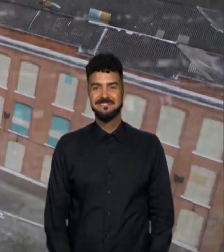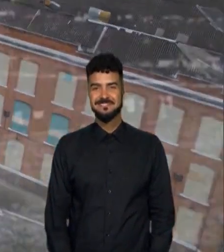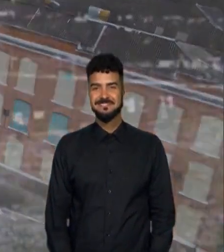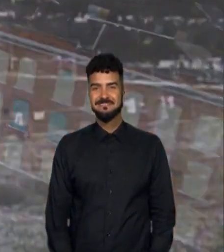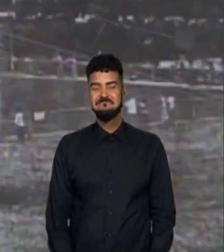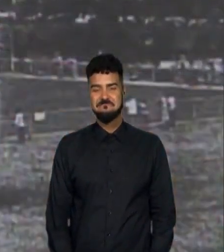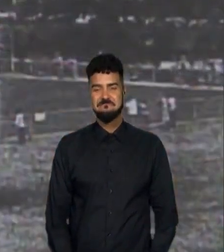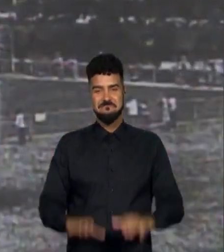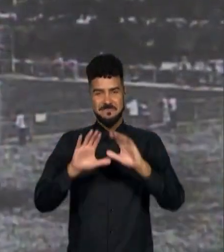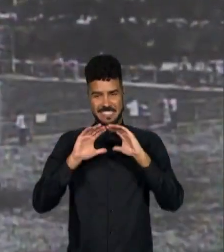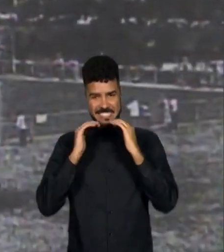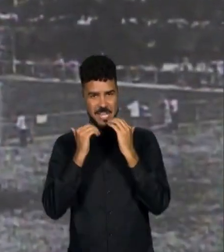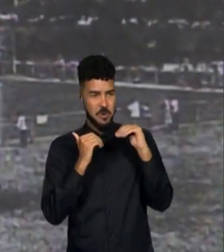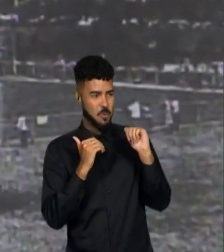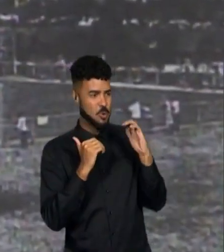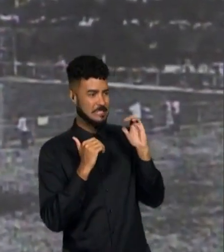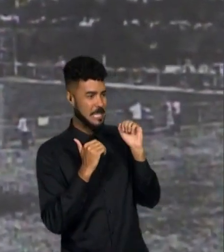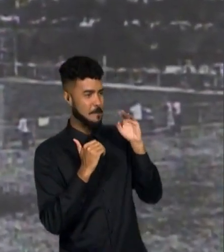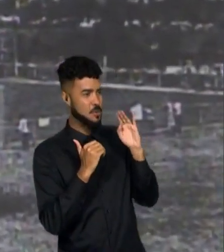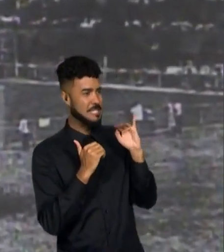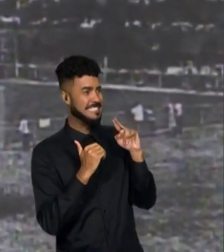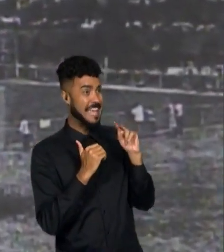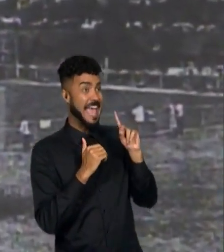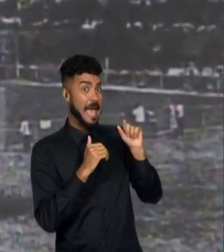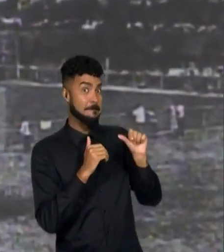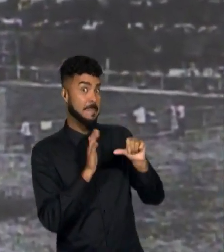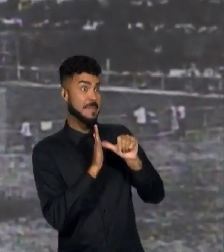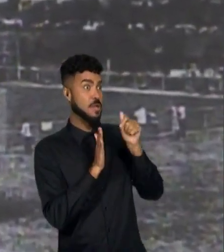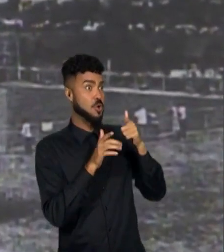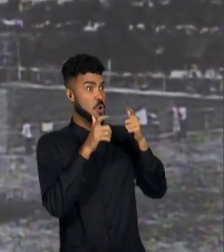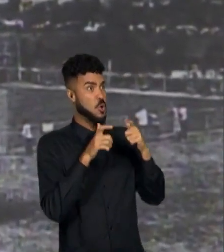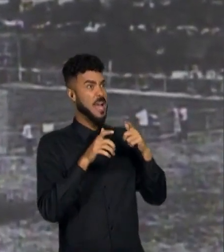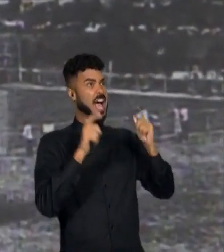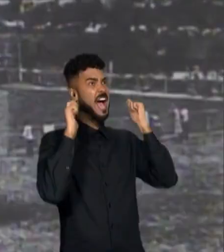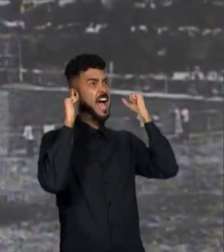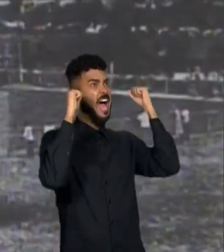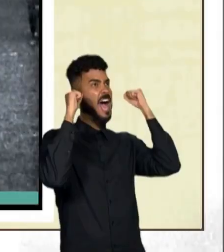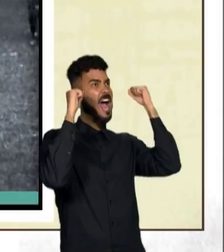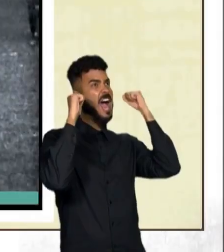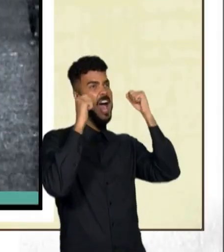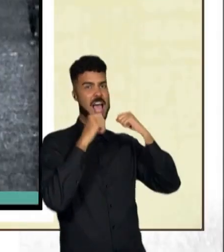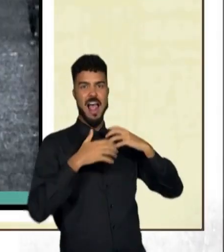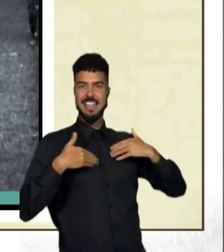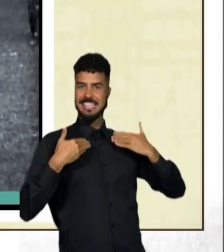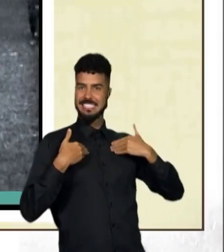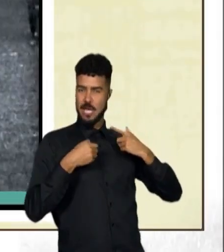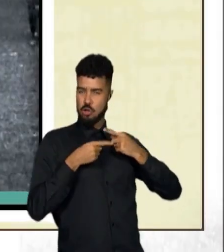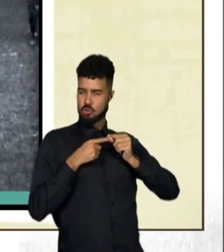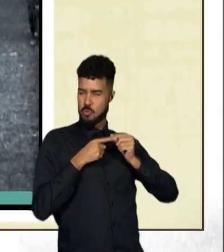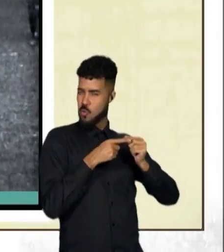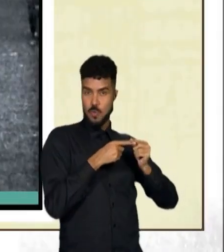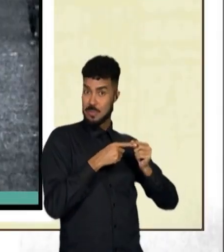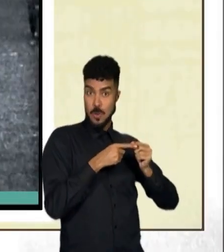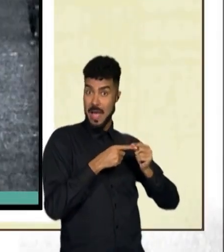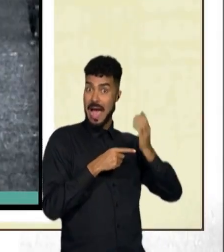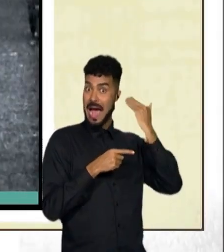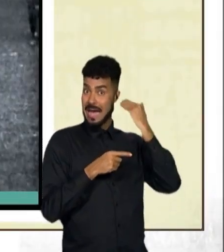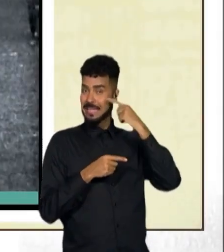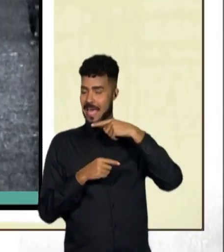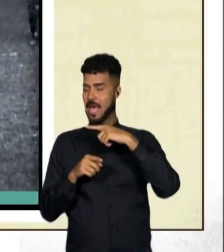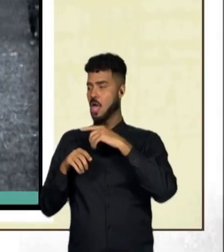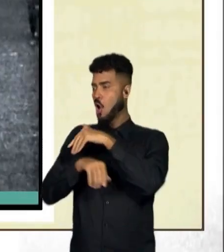O estádio de Moça Bonita não foi o primeiro palco da alegria do subúrbio. Antes dele, o campo da Rua